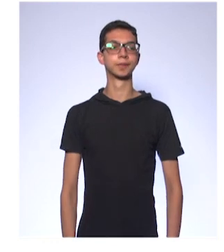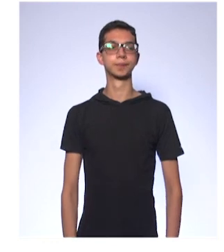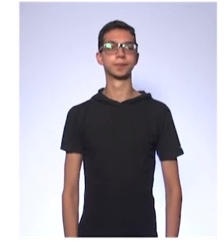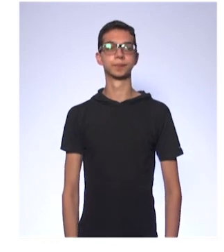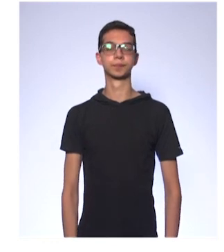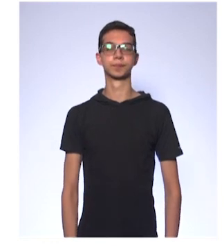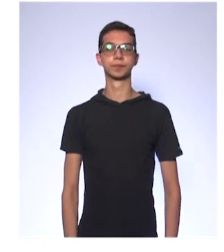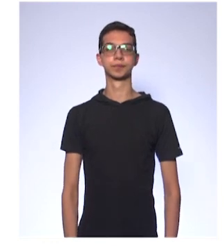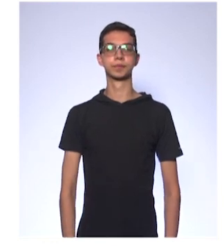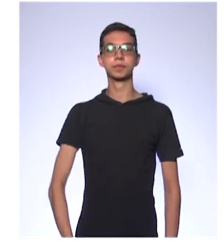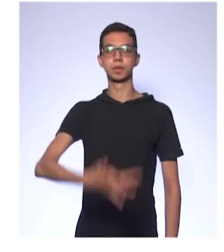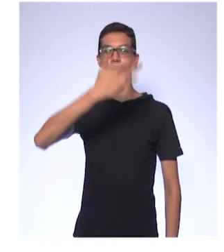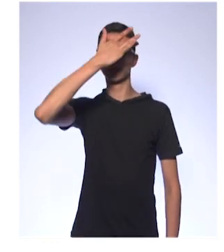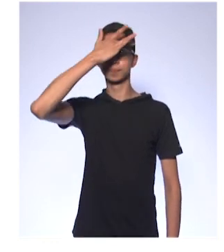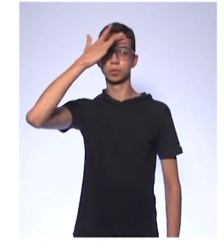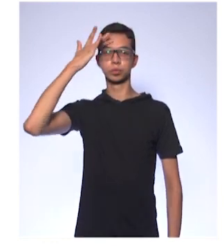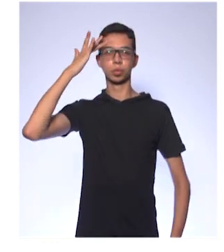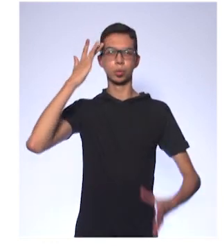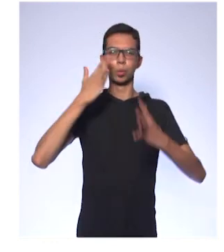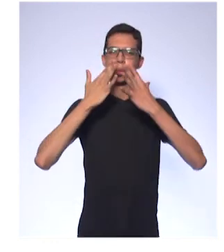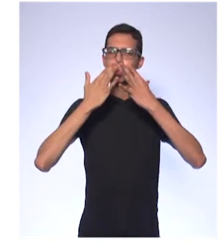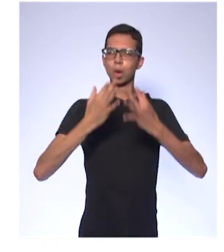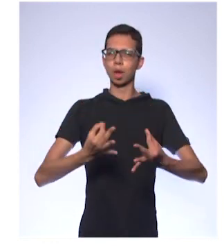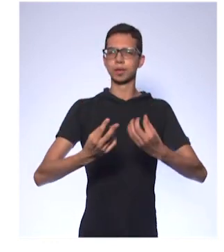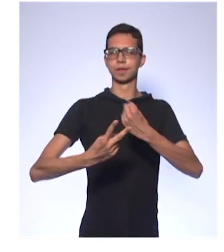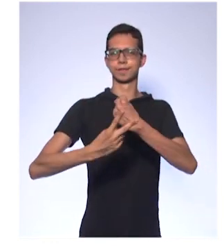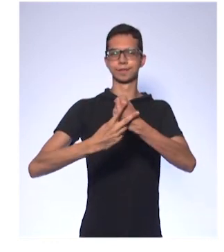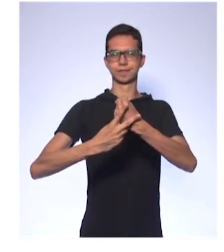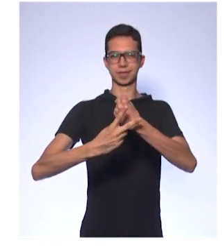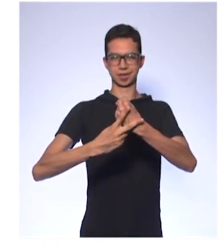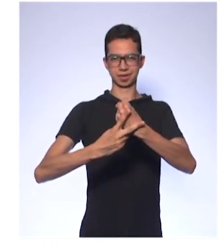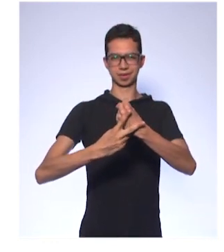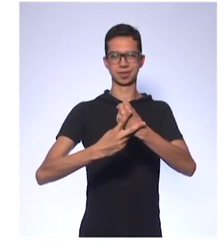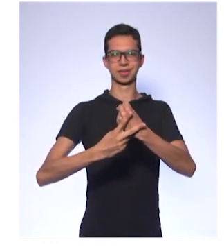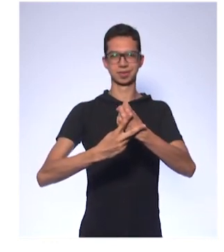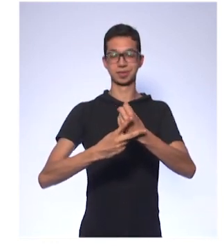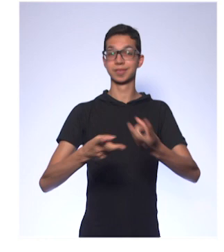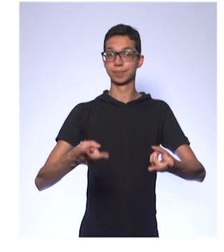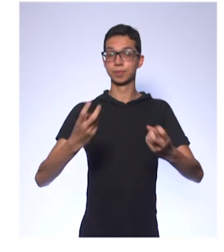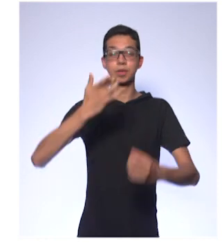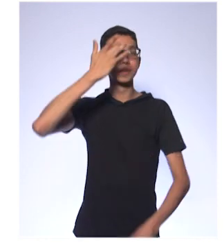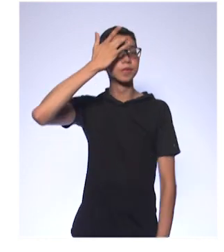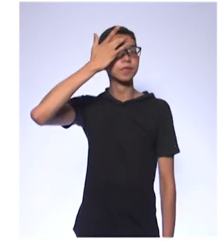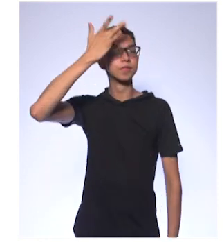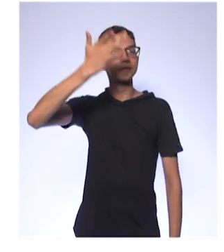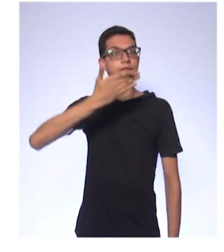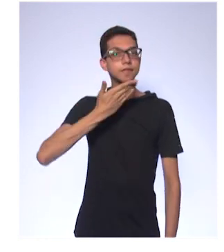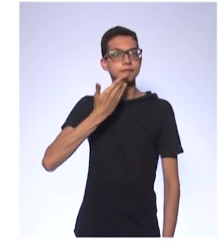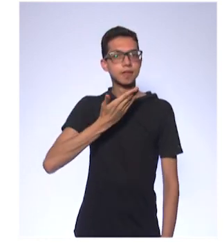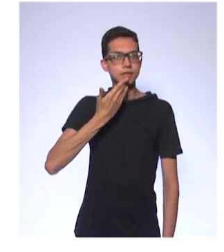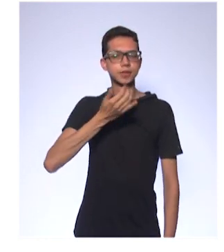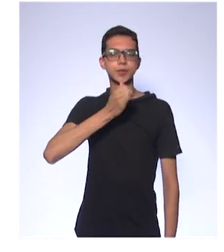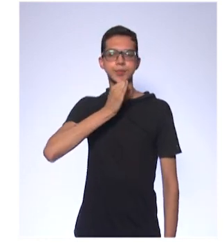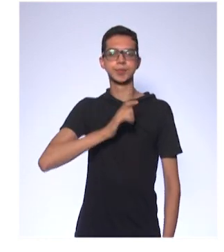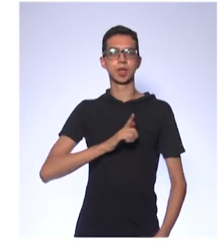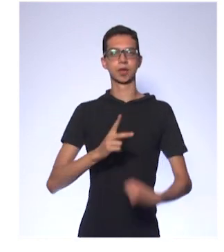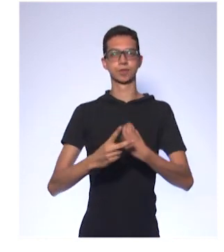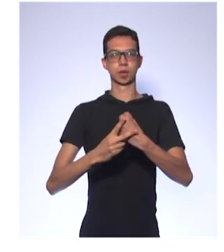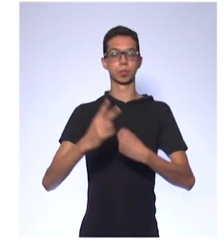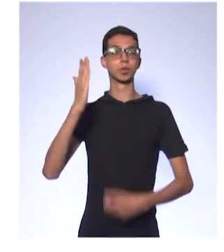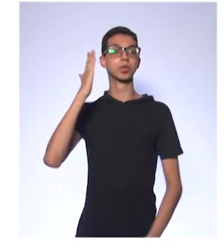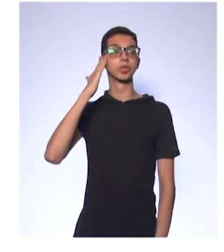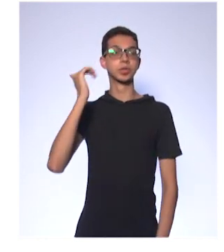Quem está atento assim nas funções do verbo nessa questão vai tirar de letra, né? Na verdade, a gente tem aí o verbo